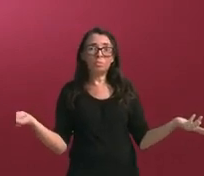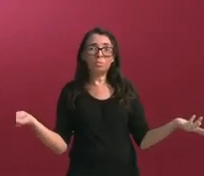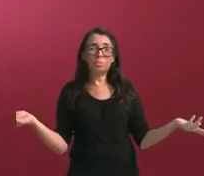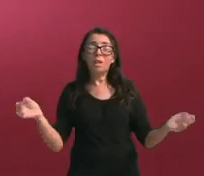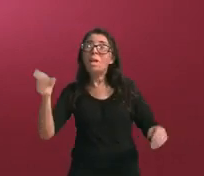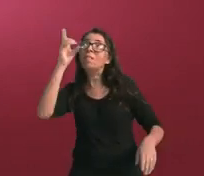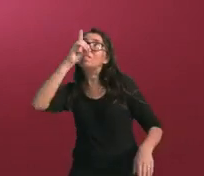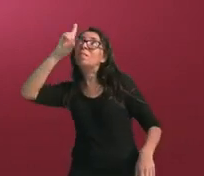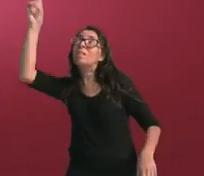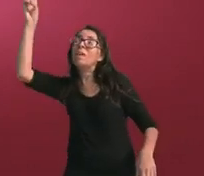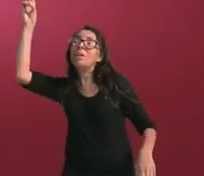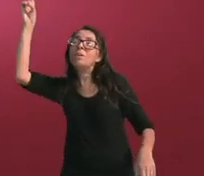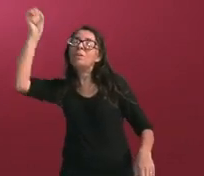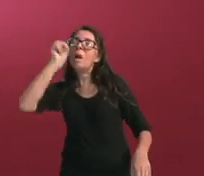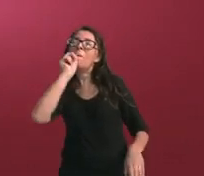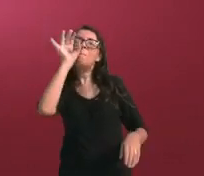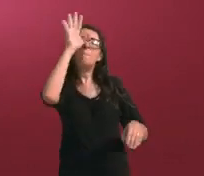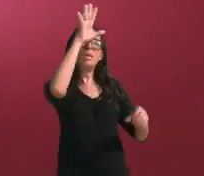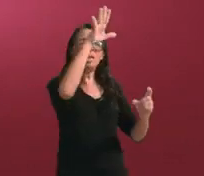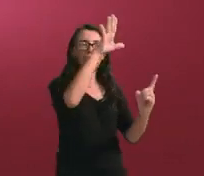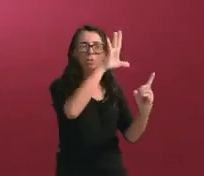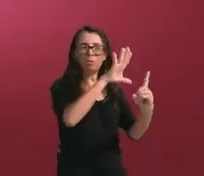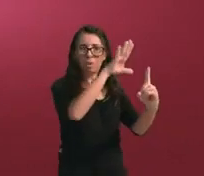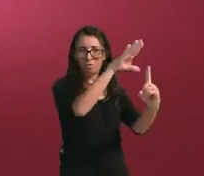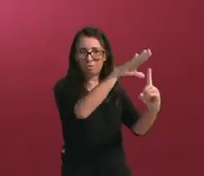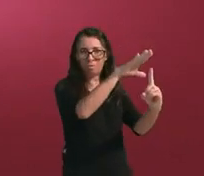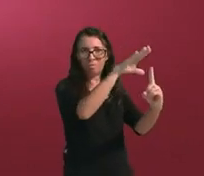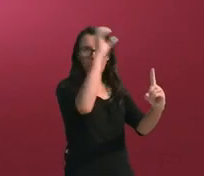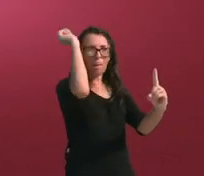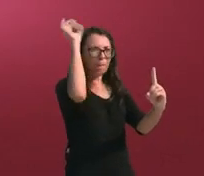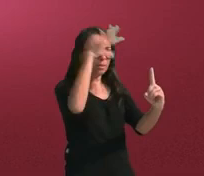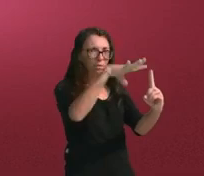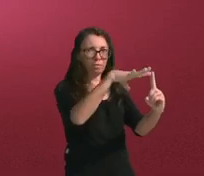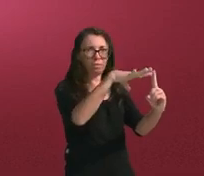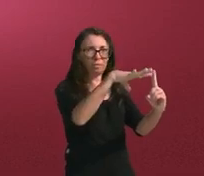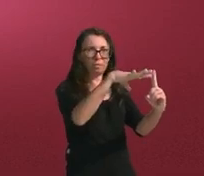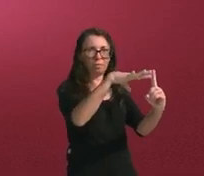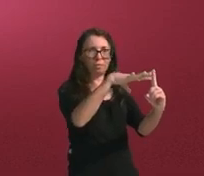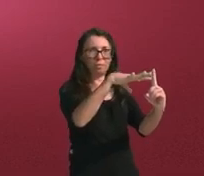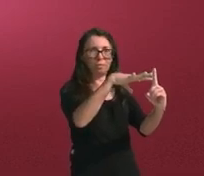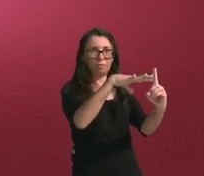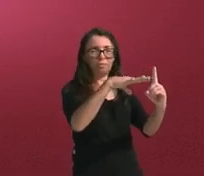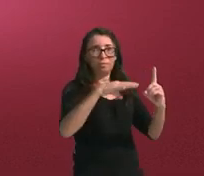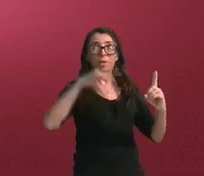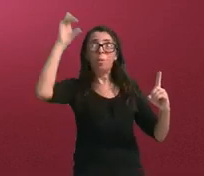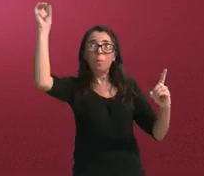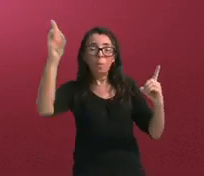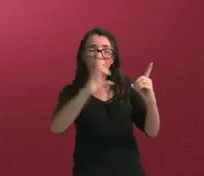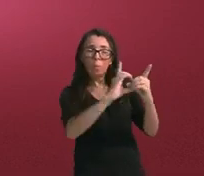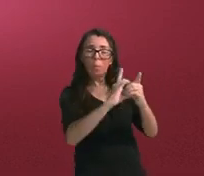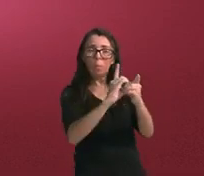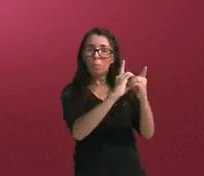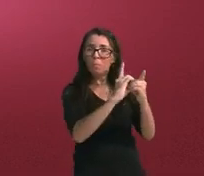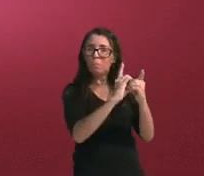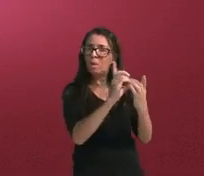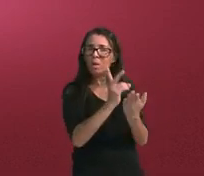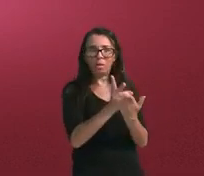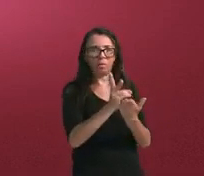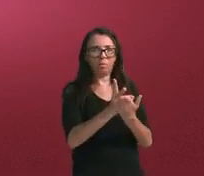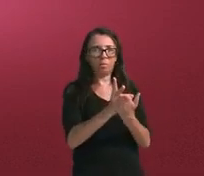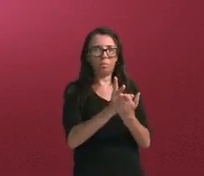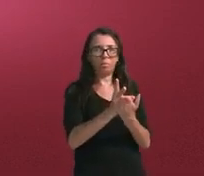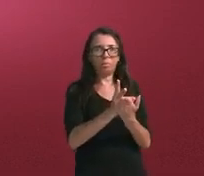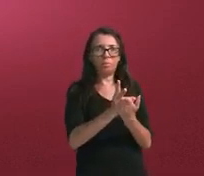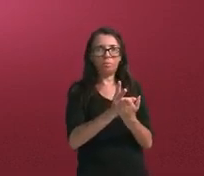a conhecê-lo de uma maneira que trará regozijo à sua vida. Quando outras pessoas